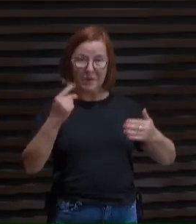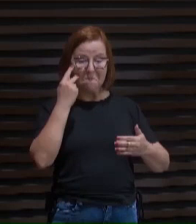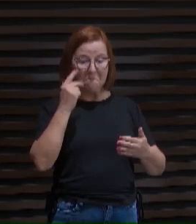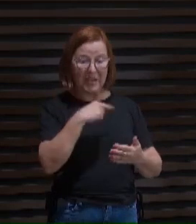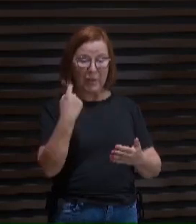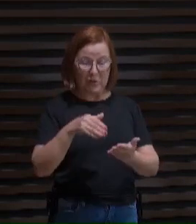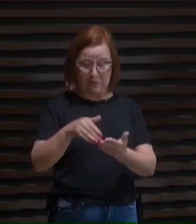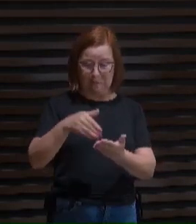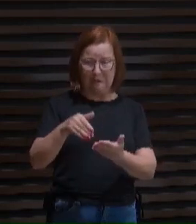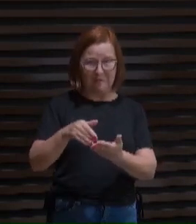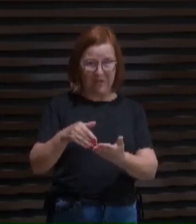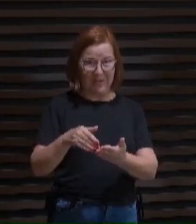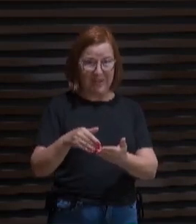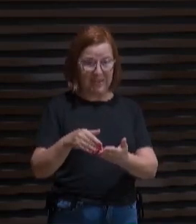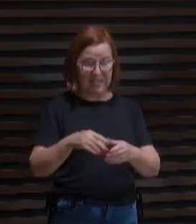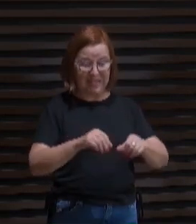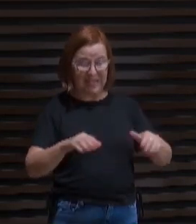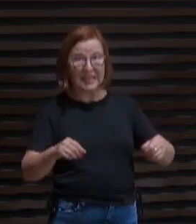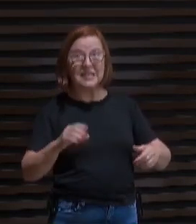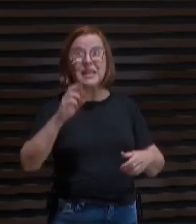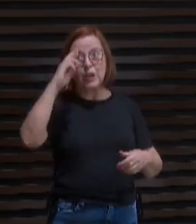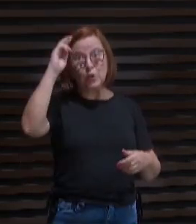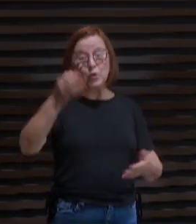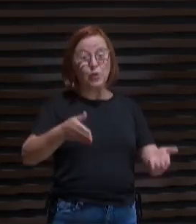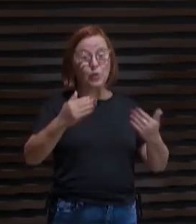possessão que nos deste em herança.